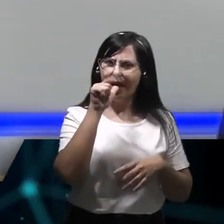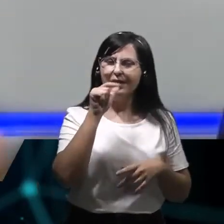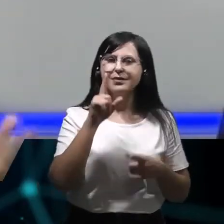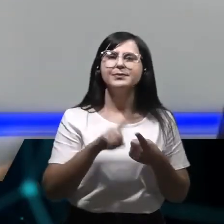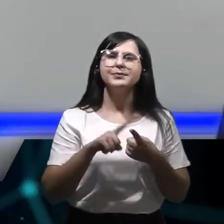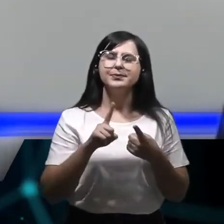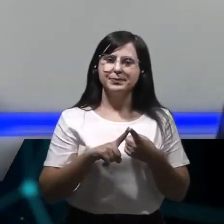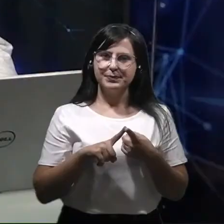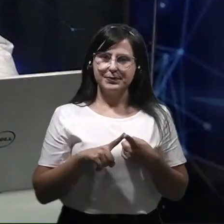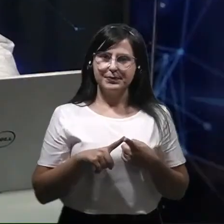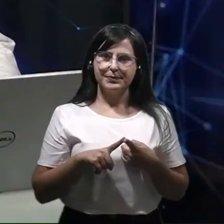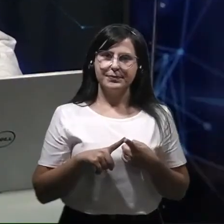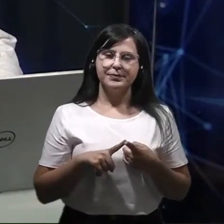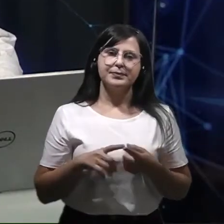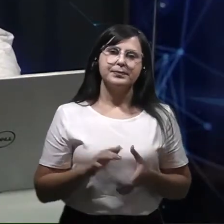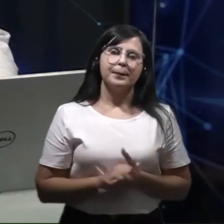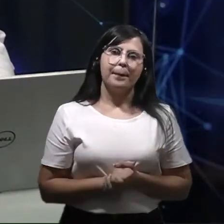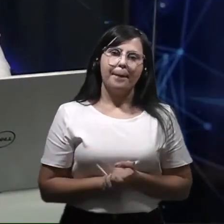outras cidades.